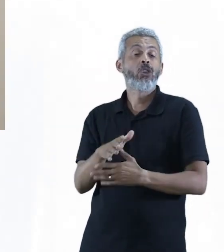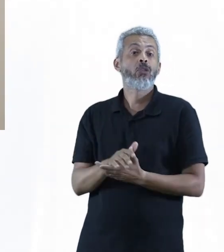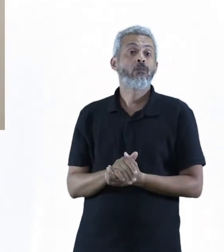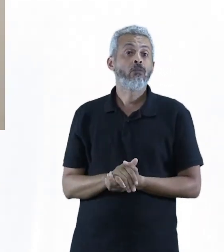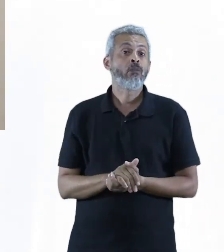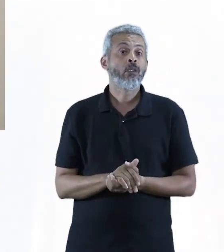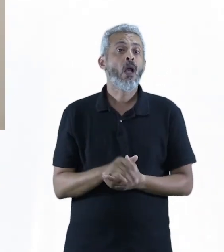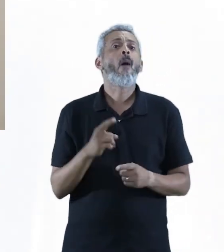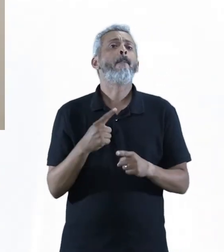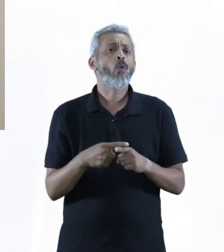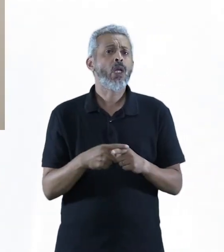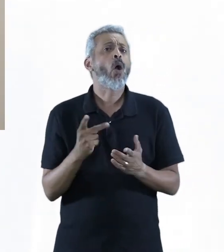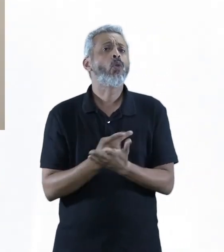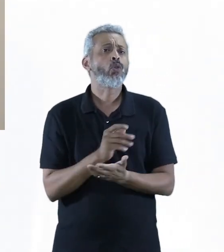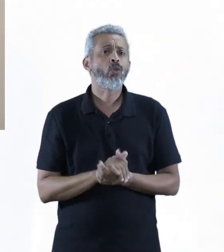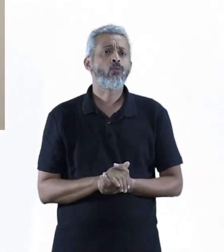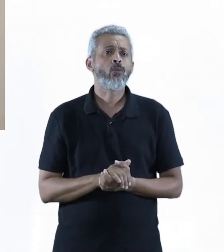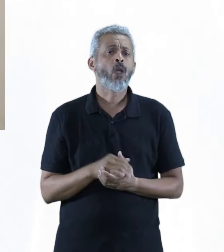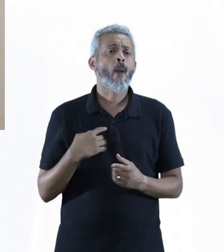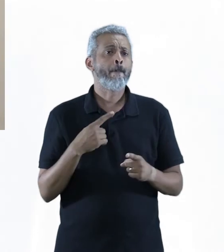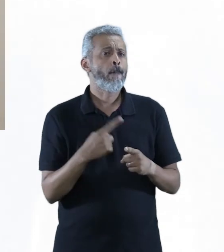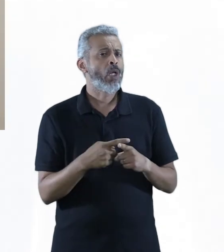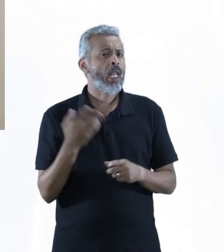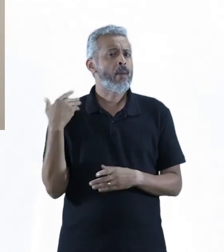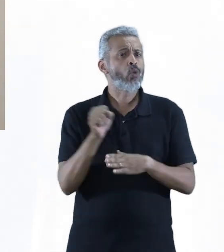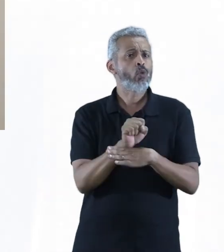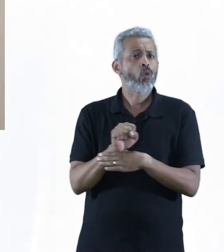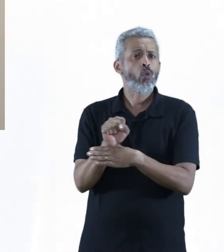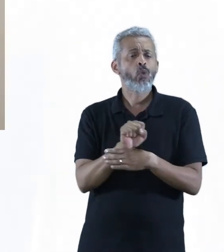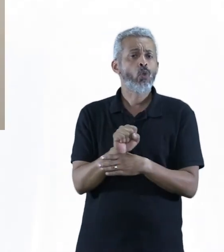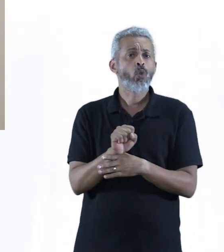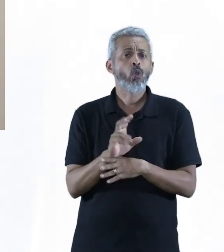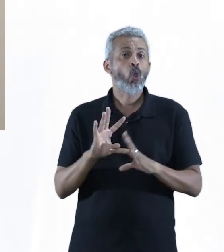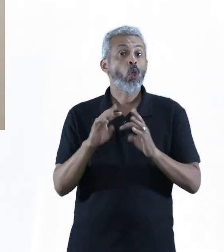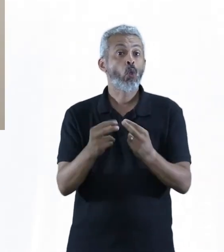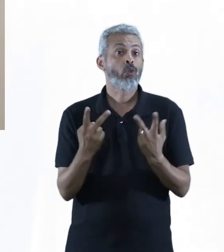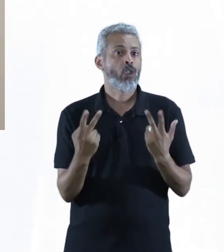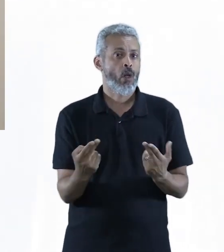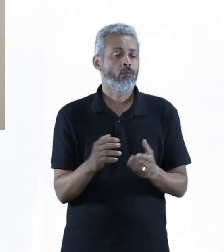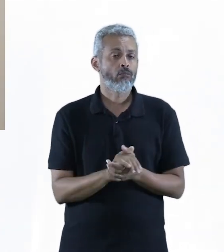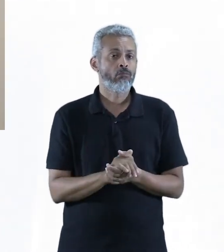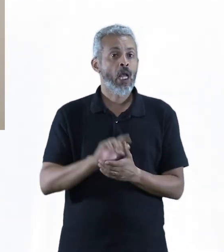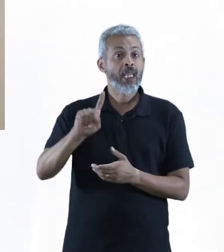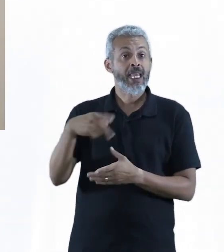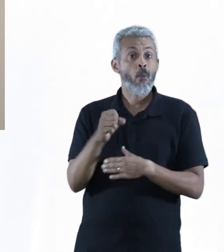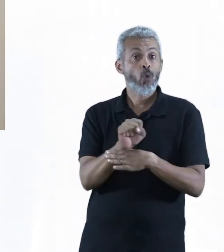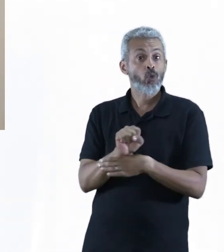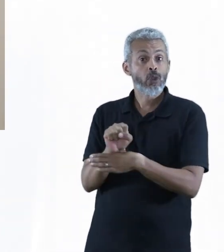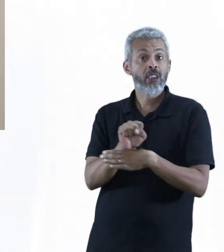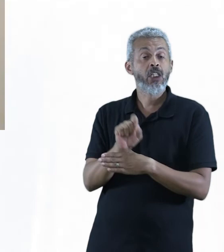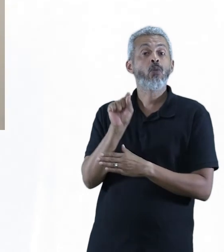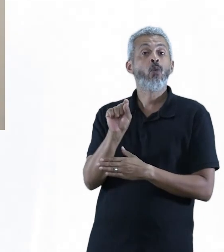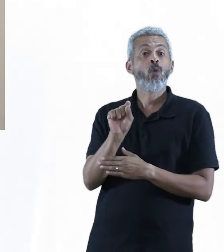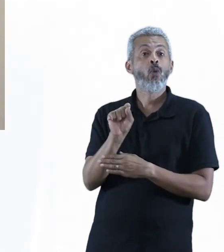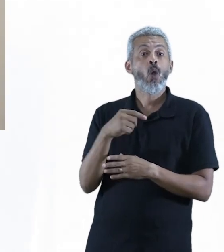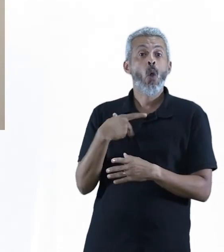socialismo. Por que isso aconteceu? Porque na época do socialismo, todos eram iguais. Pós-socialismo, o que acontece é que